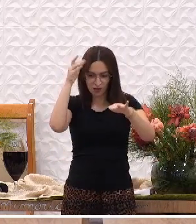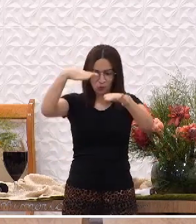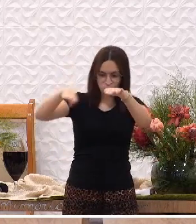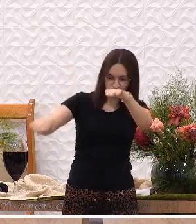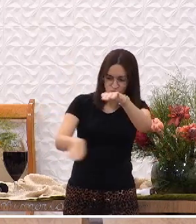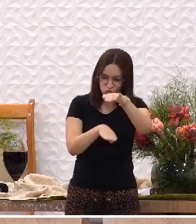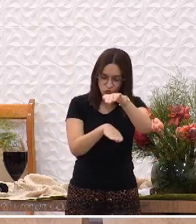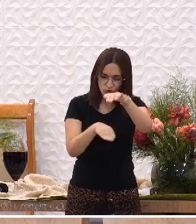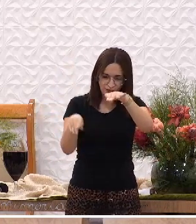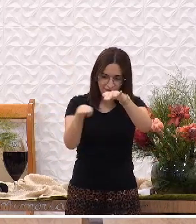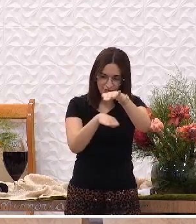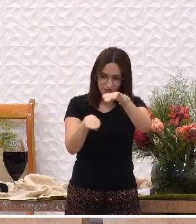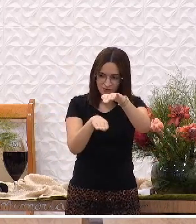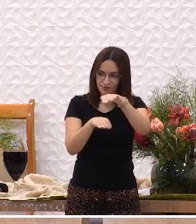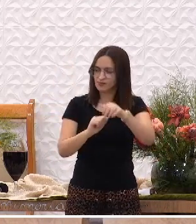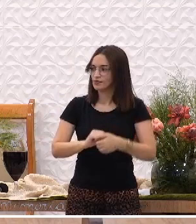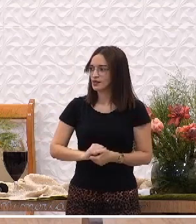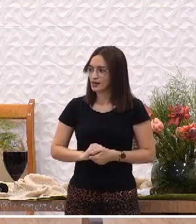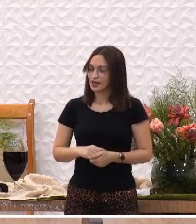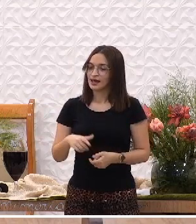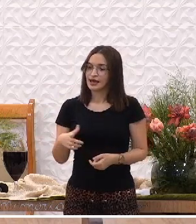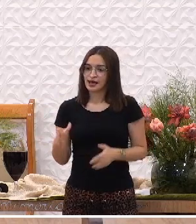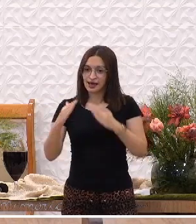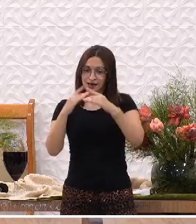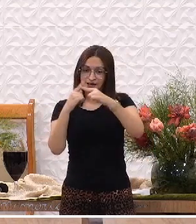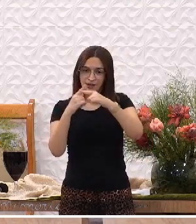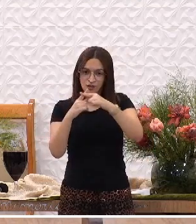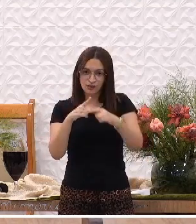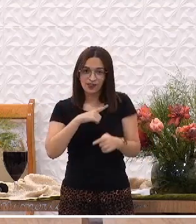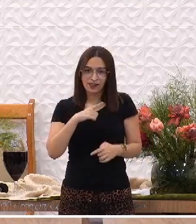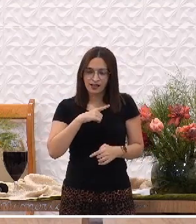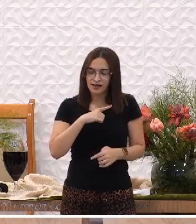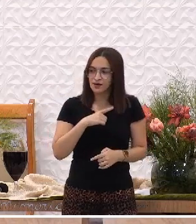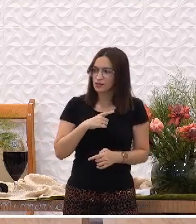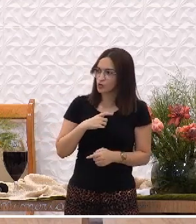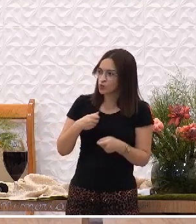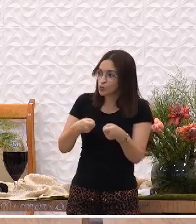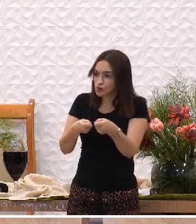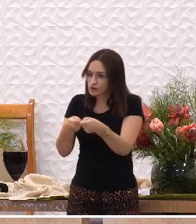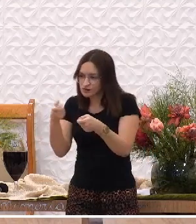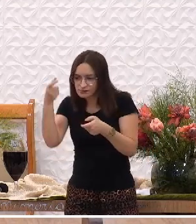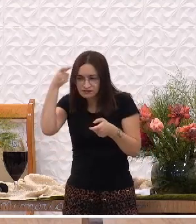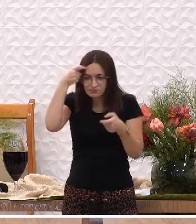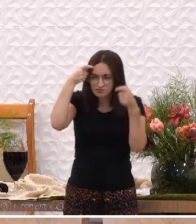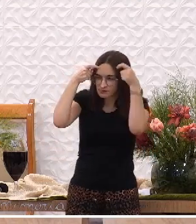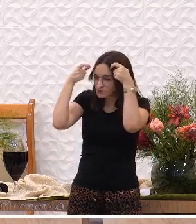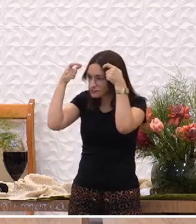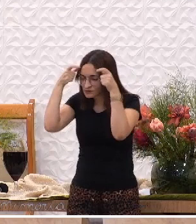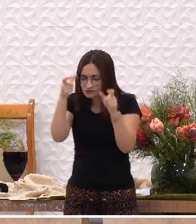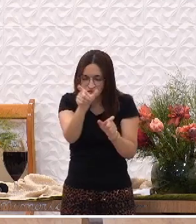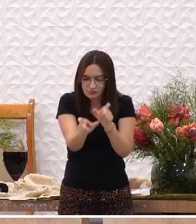certo controle sobre a consciência dos fiéis. Mas com essa doutrina, entender que a salvação é somente